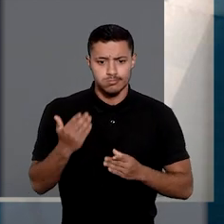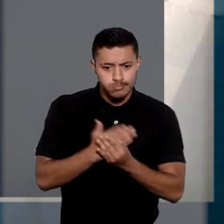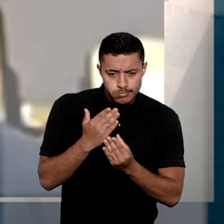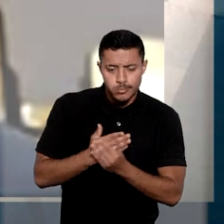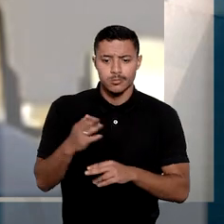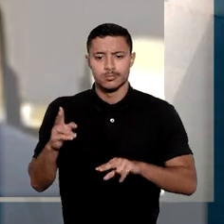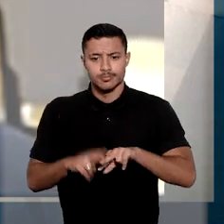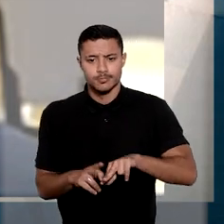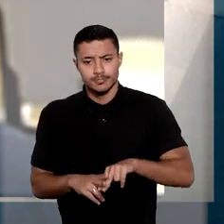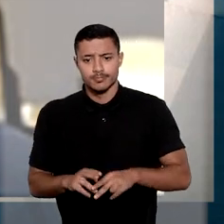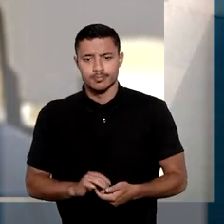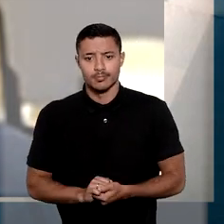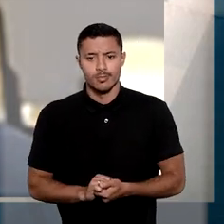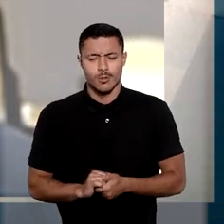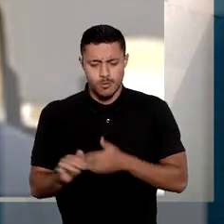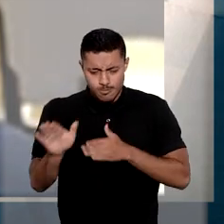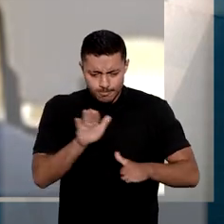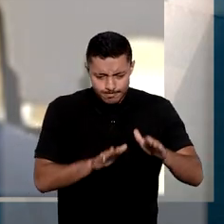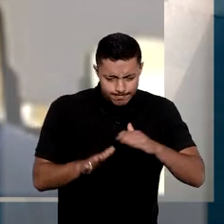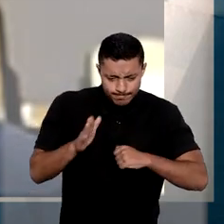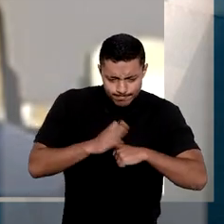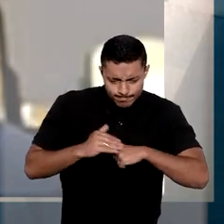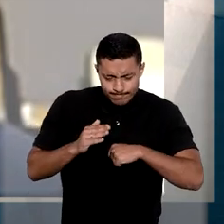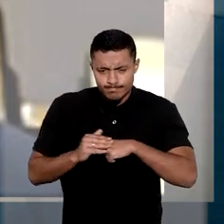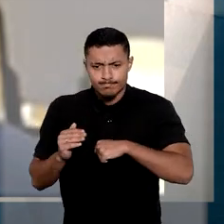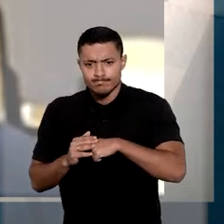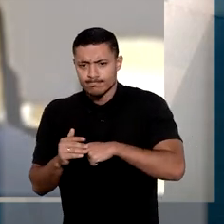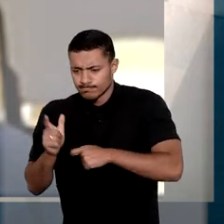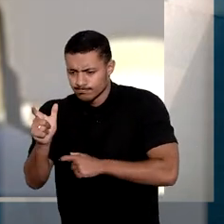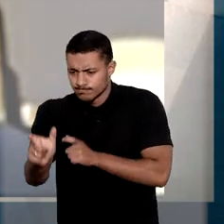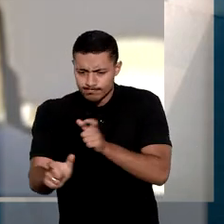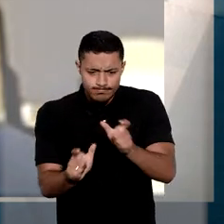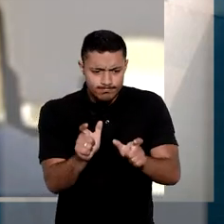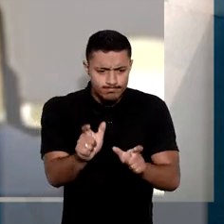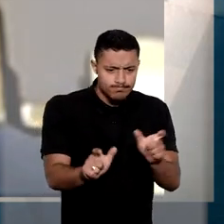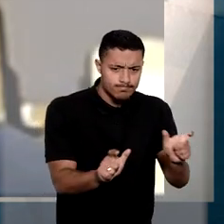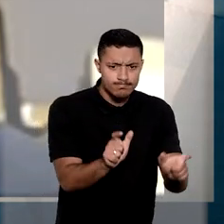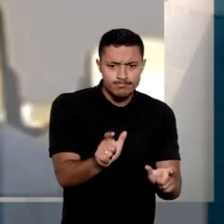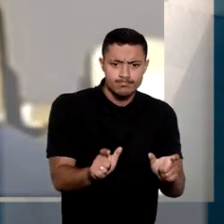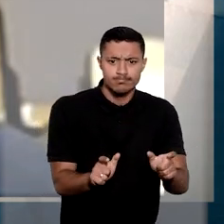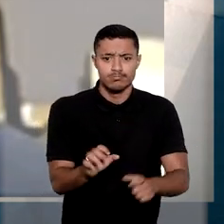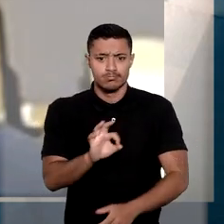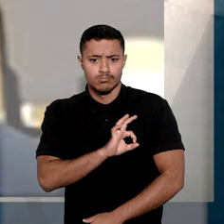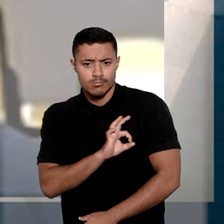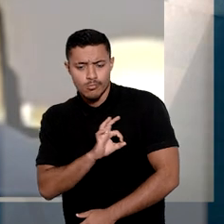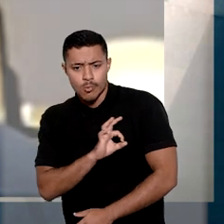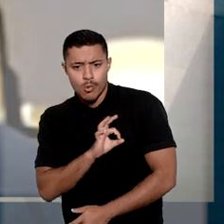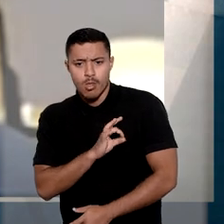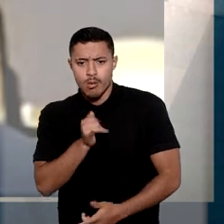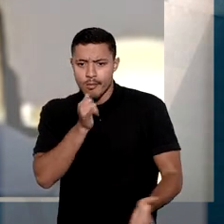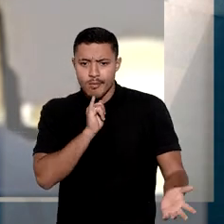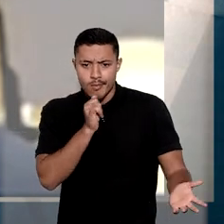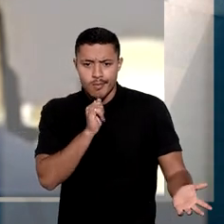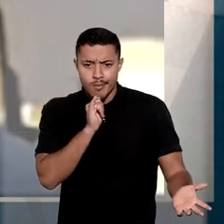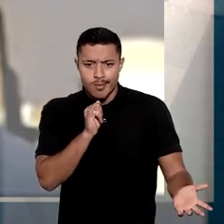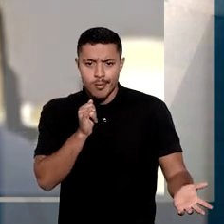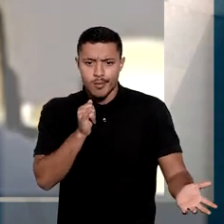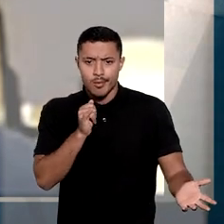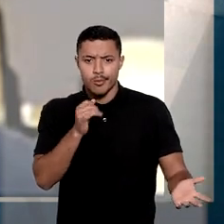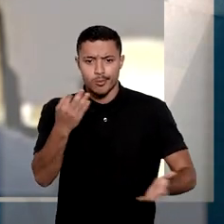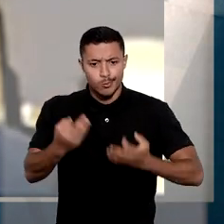criminal, zelando cada autoridade, seja um policial militar, um policial civil,